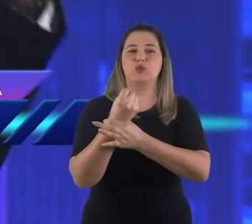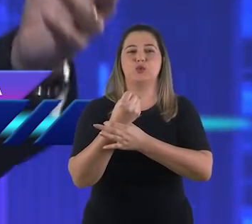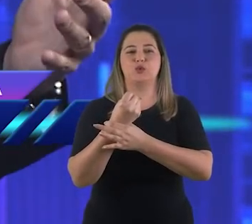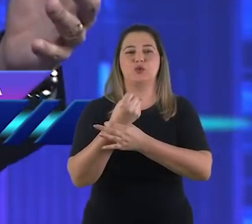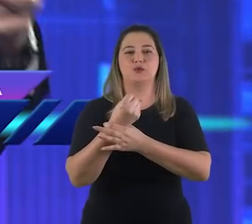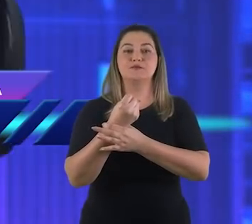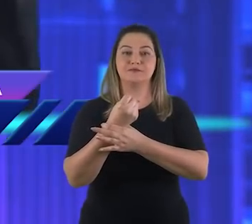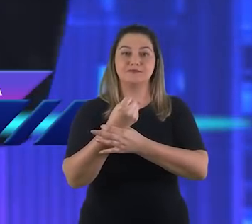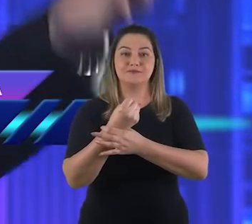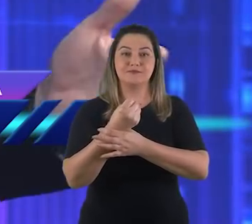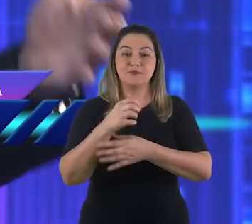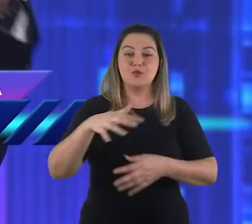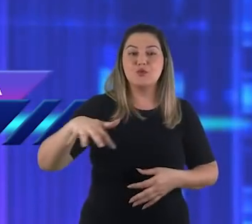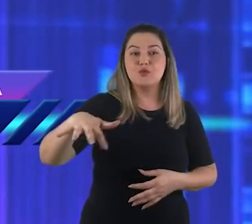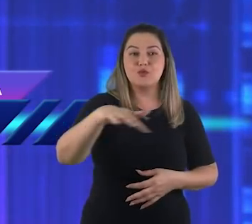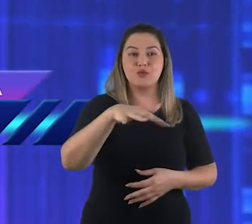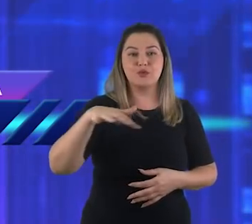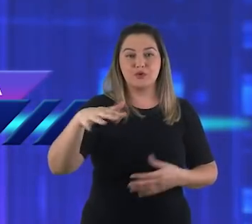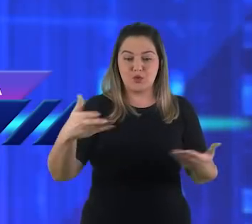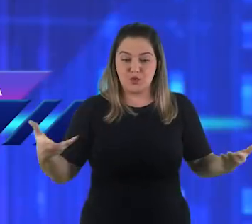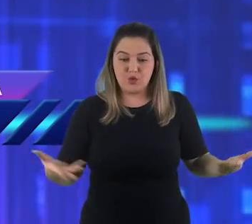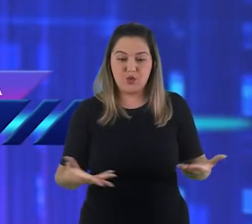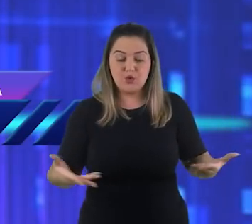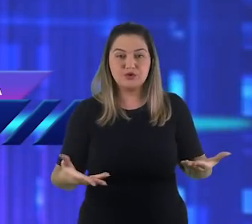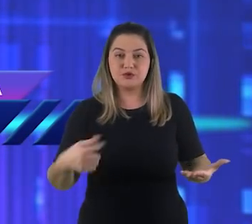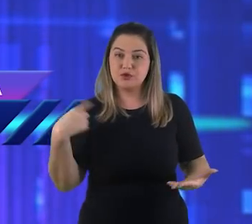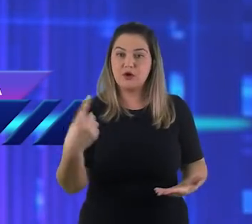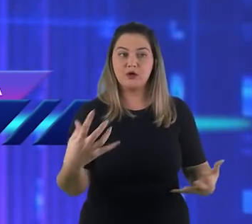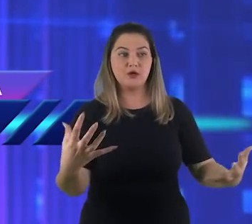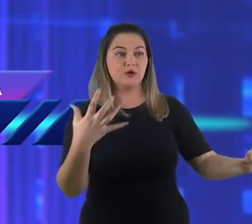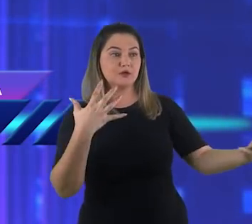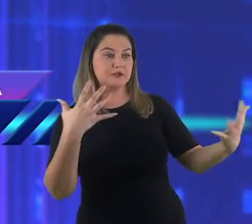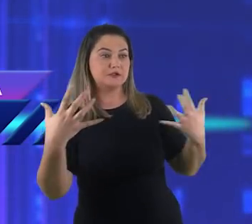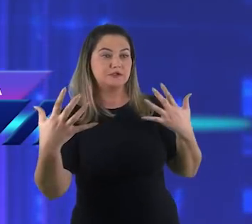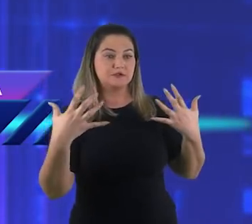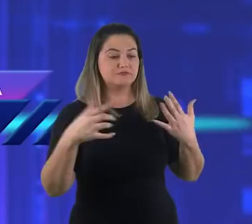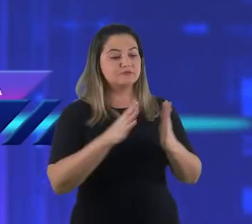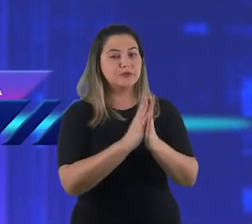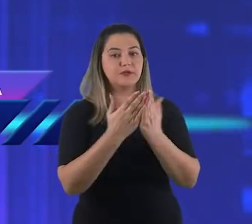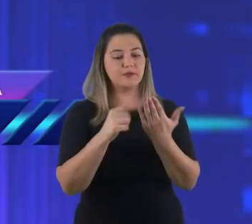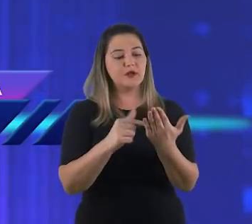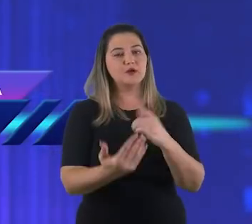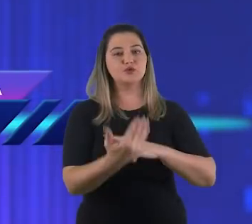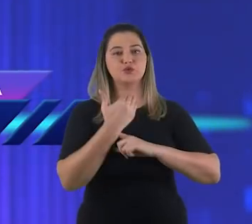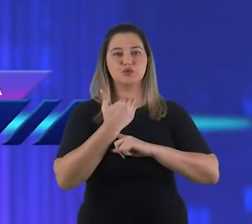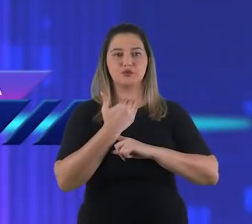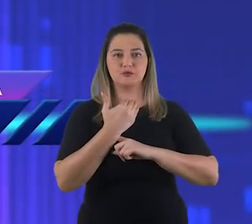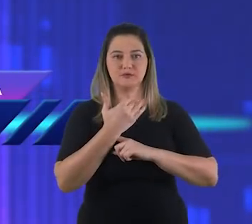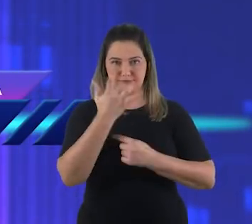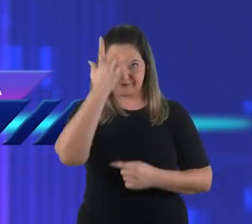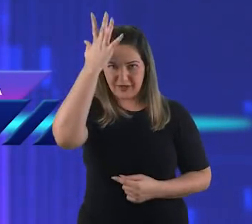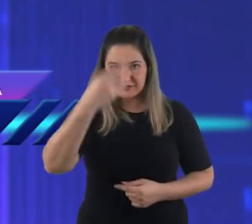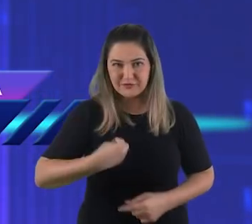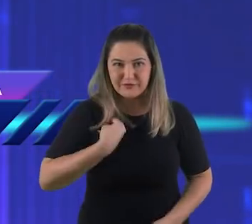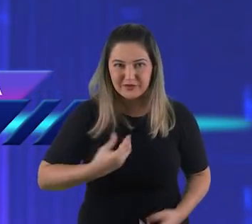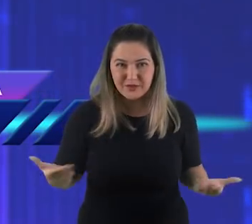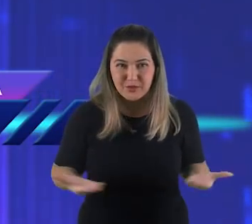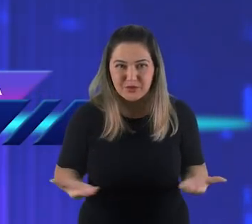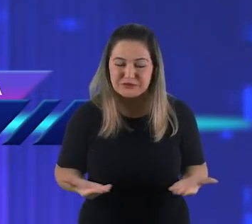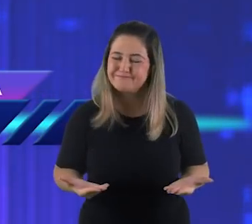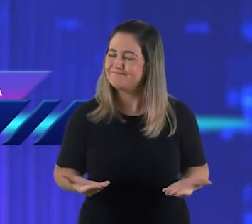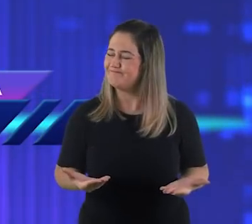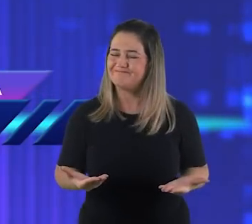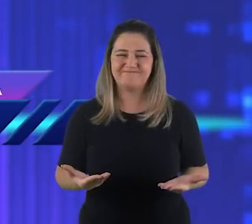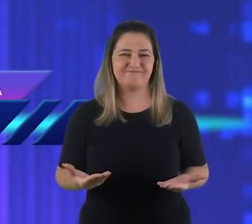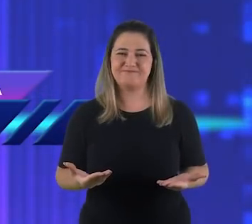para o mundo e os tempos nos quais eu e você vivemos. Fácil não está sendo viver.